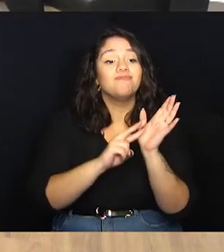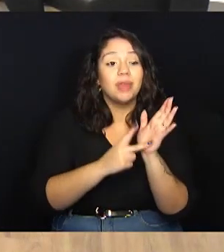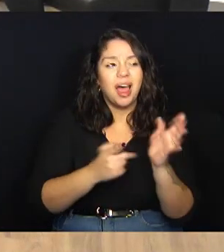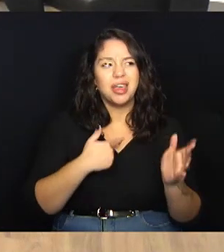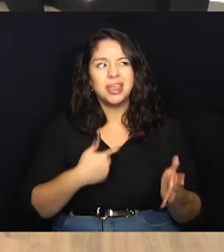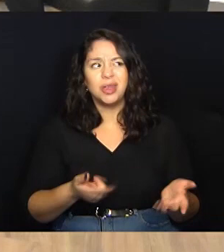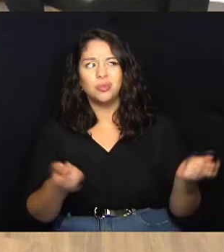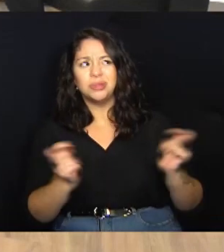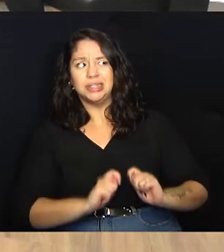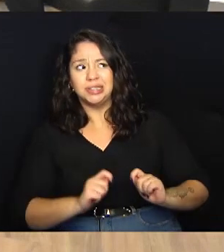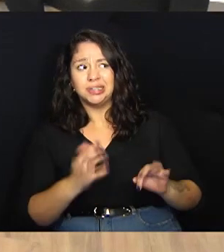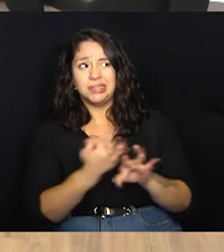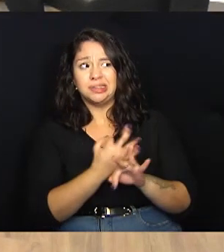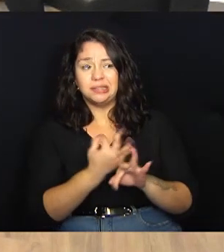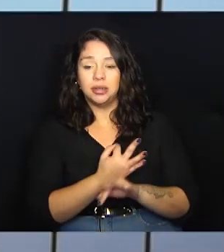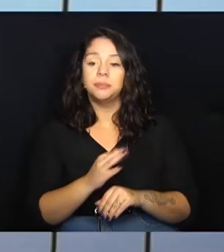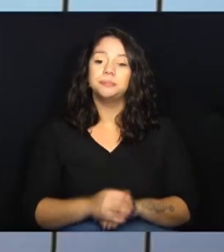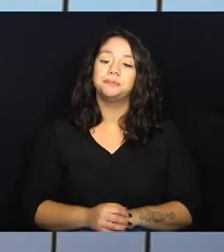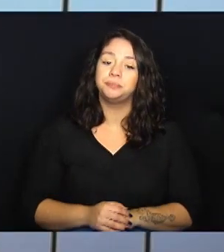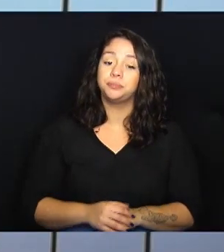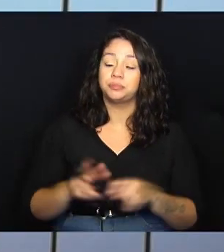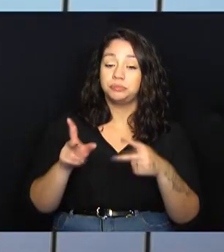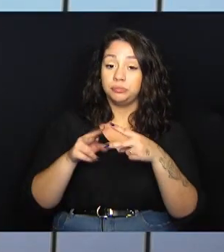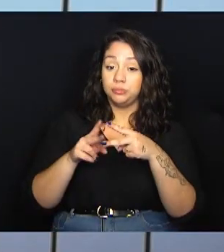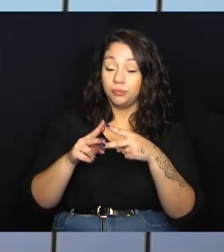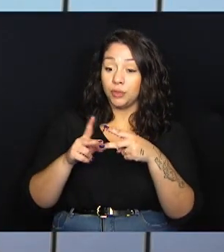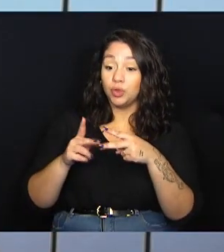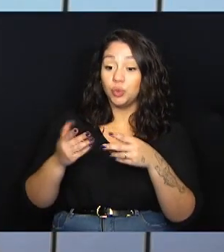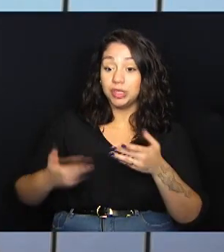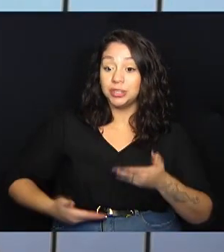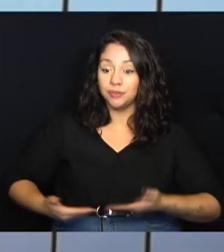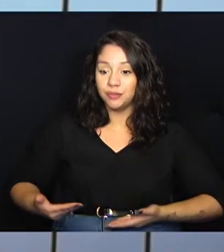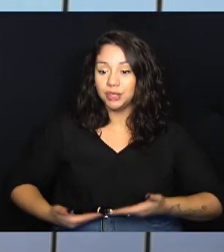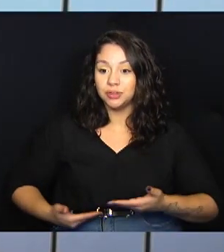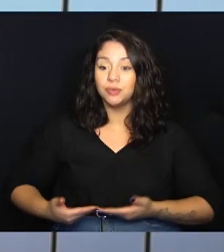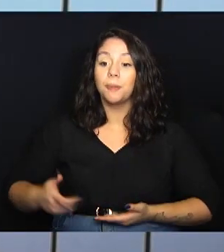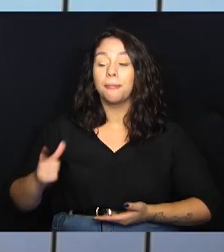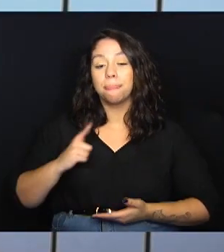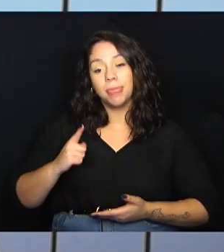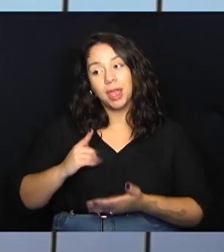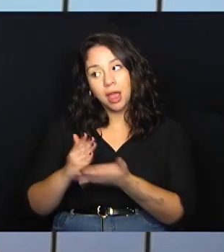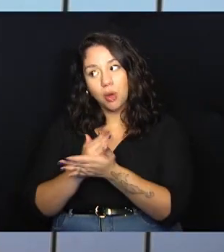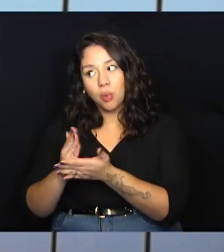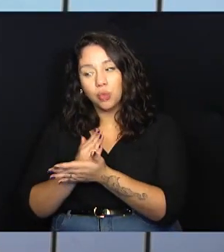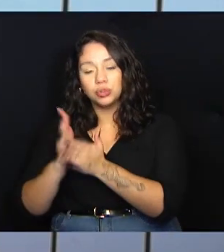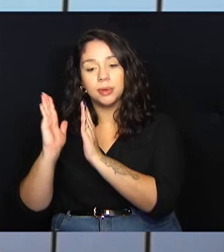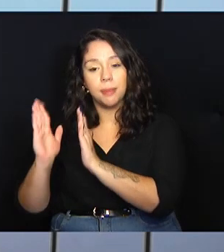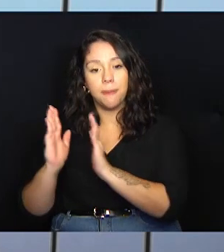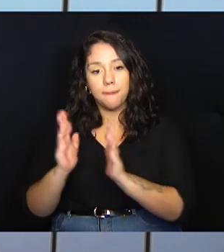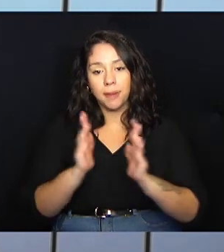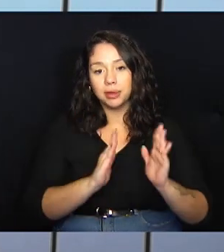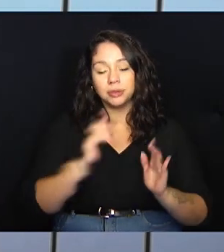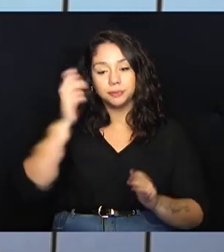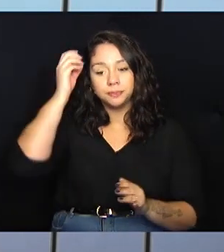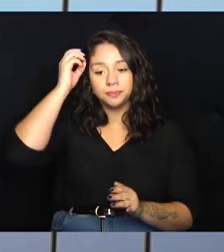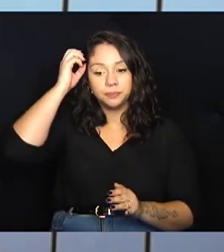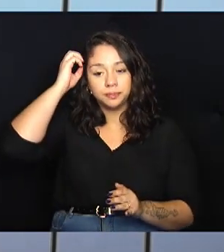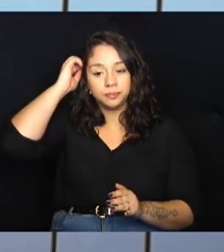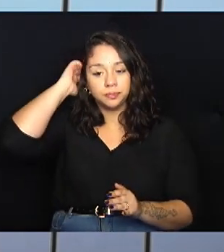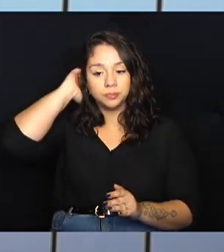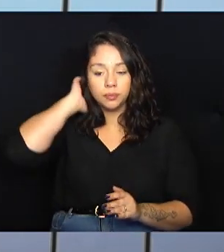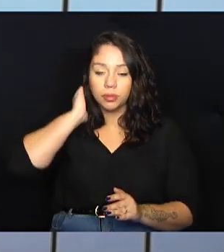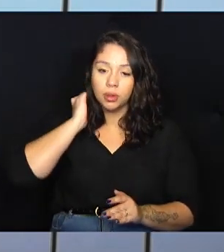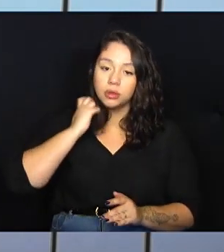conta? Como seria? Nos dois serviços, o SAPEC e o Conviver, temos algumas etapas. Então, a pessoa que tenha interesse, ela